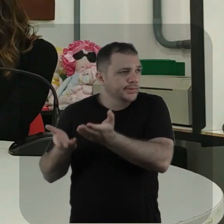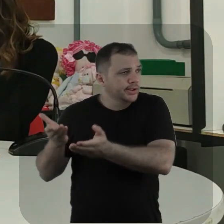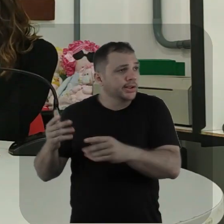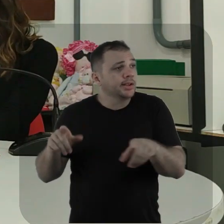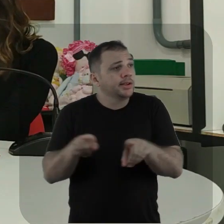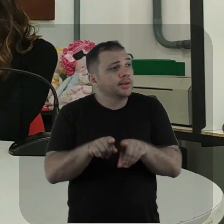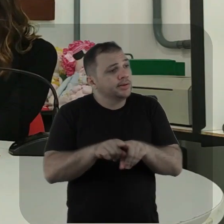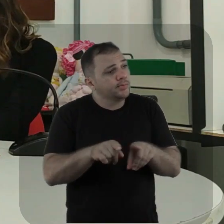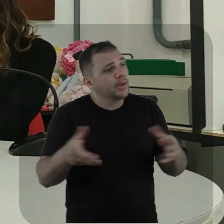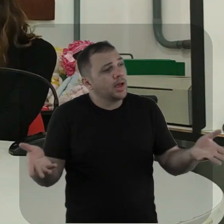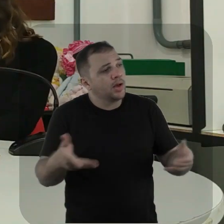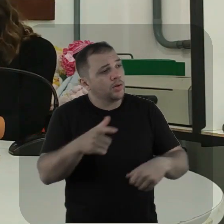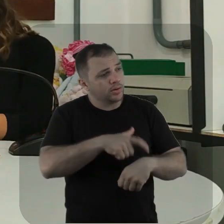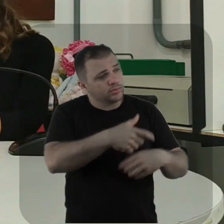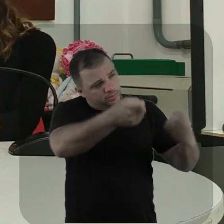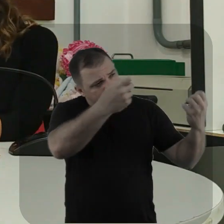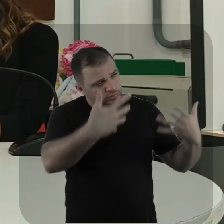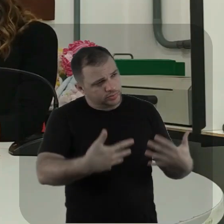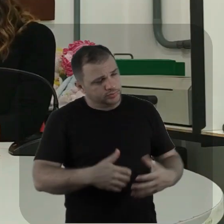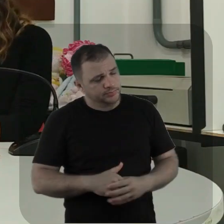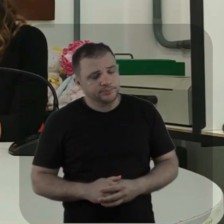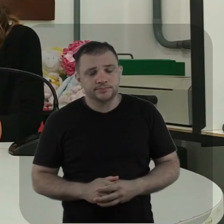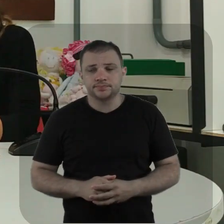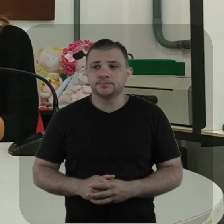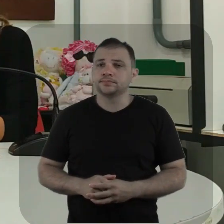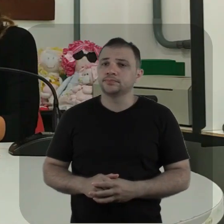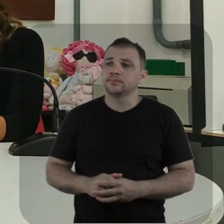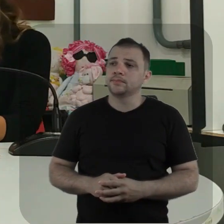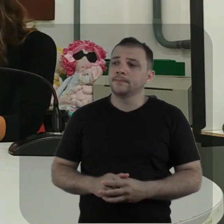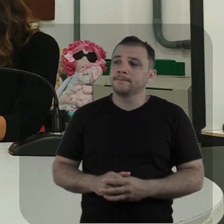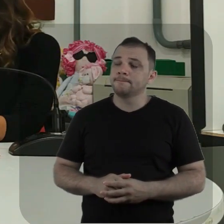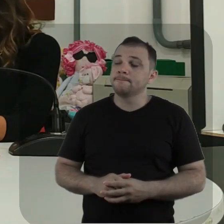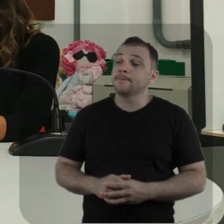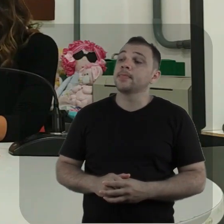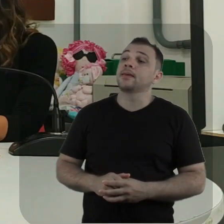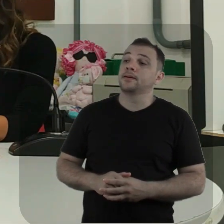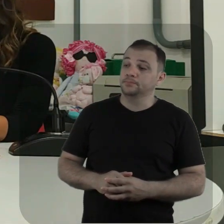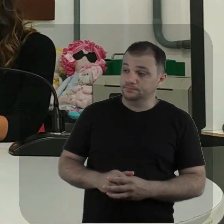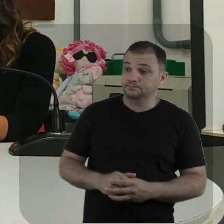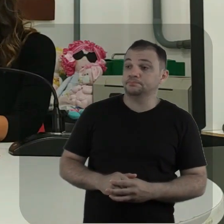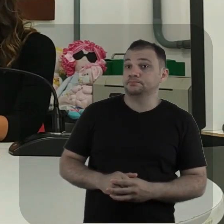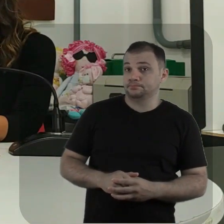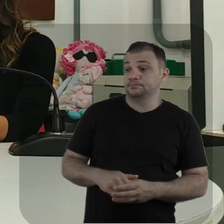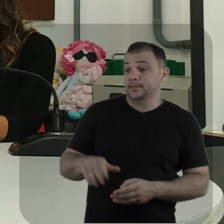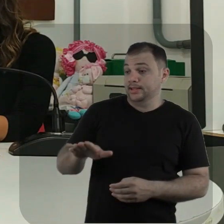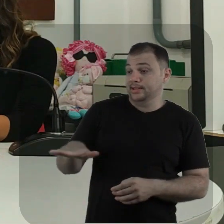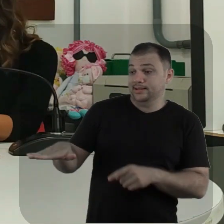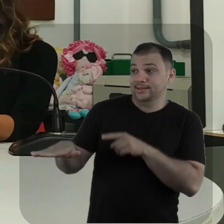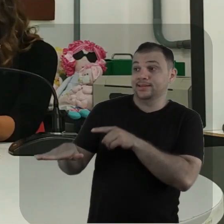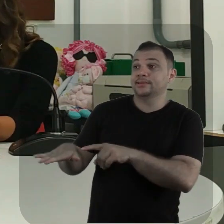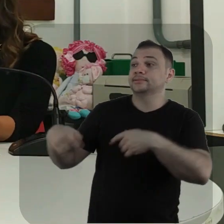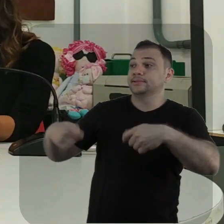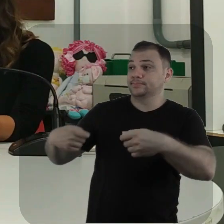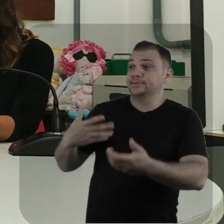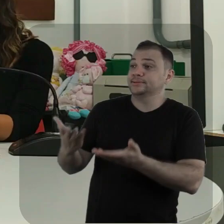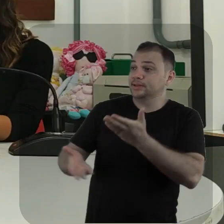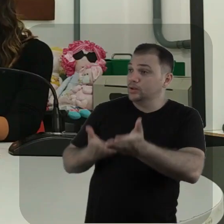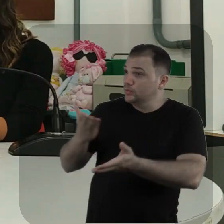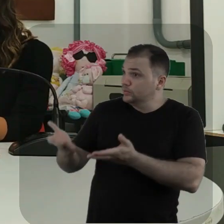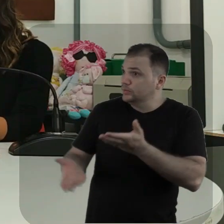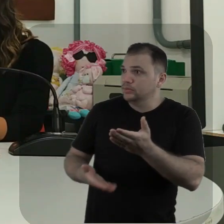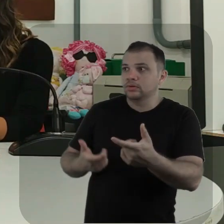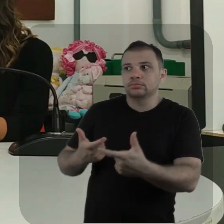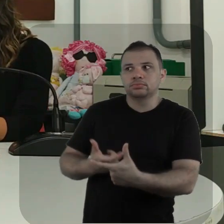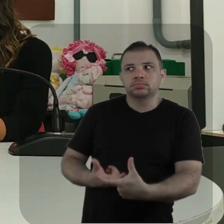esses atendimentos e falando um pouco, né, desse momento presente. A demanda para esse público foi uma demanda que cresceu bastante